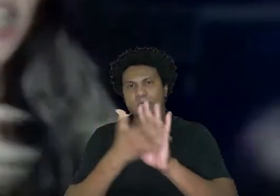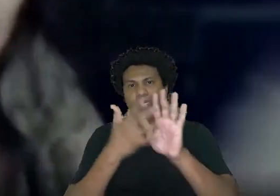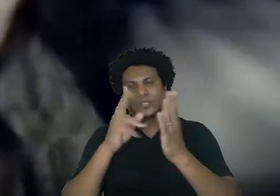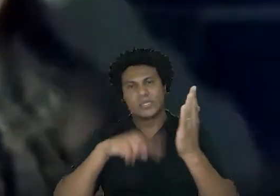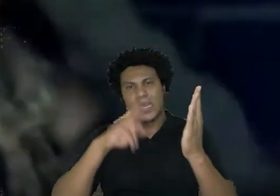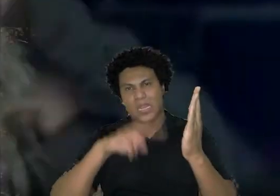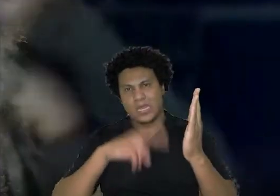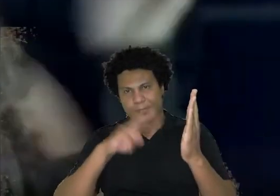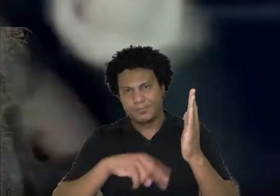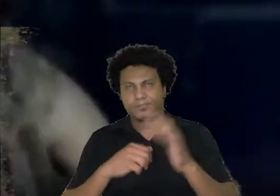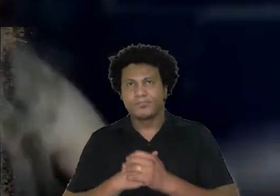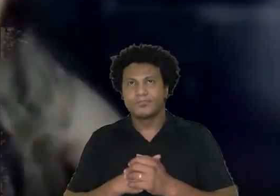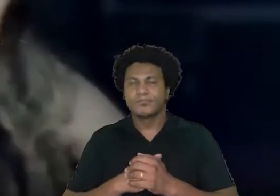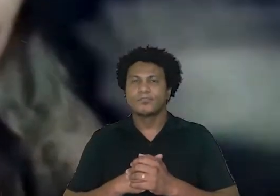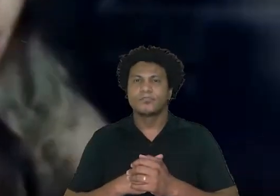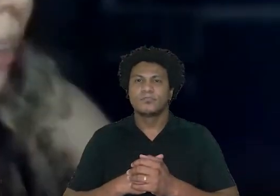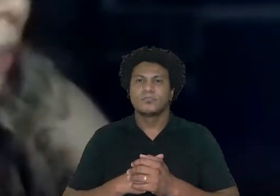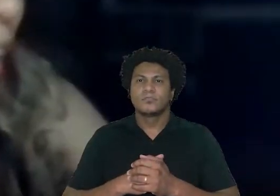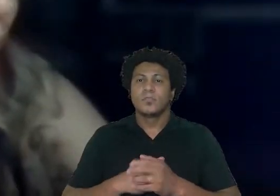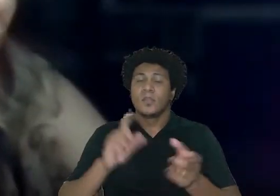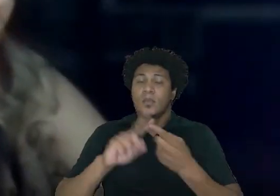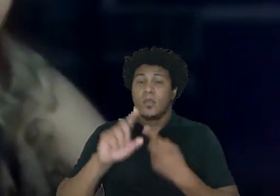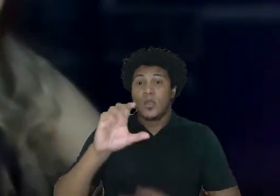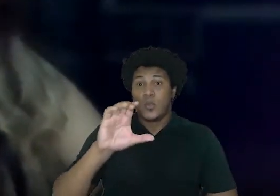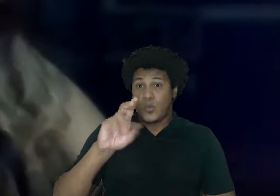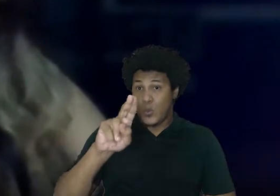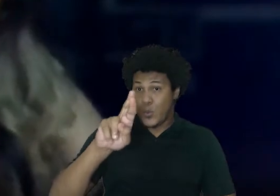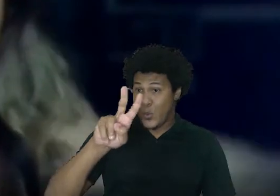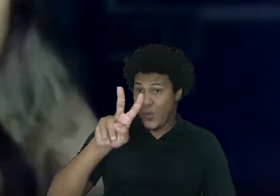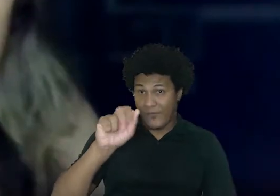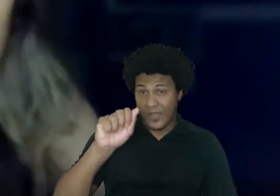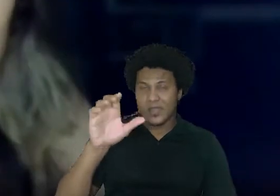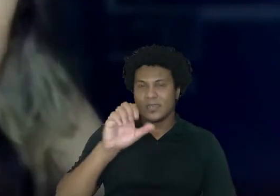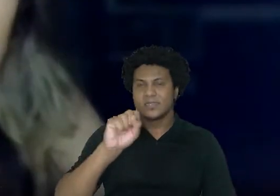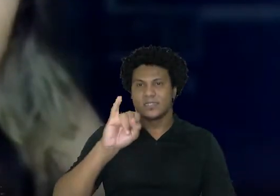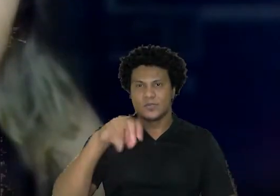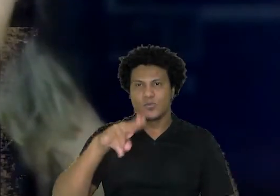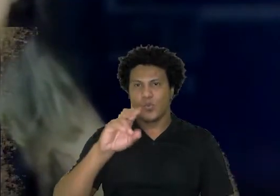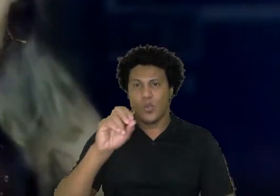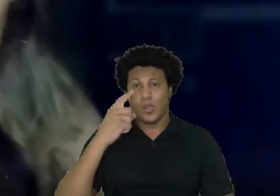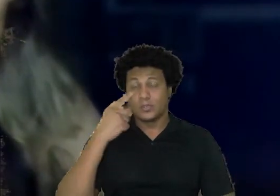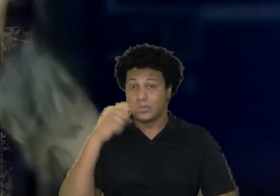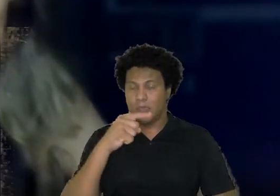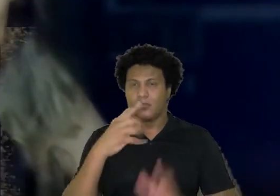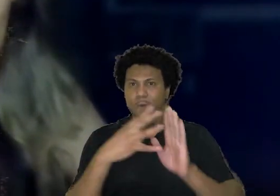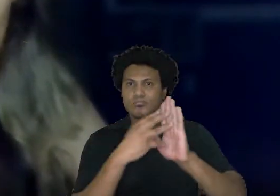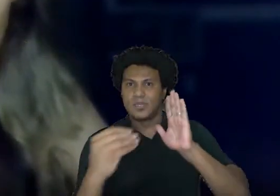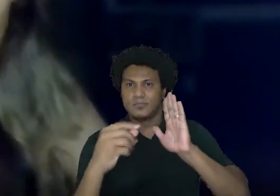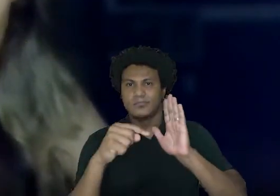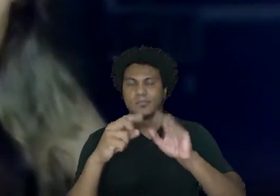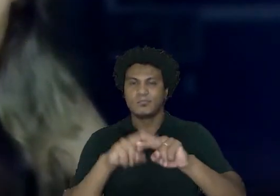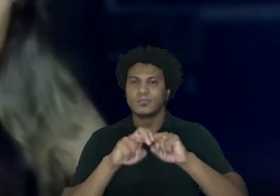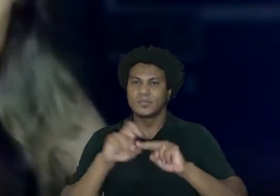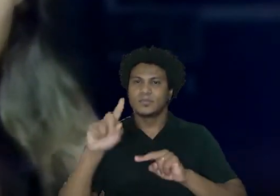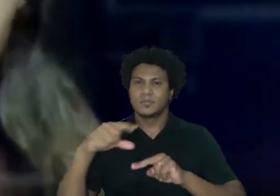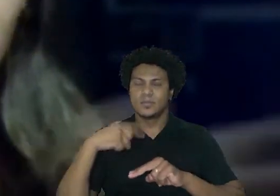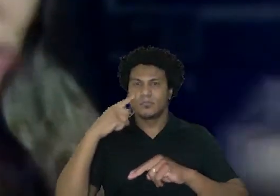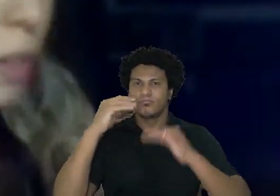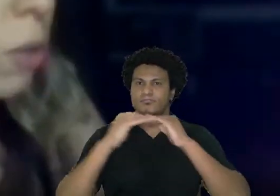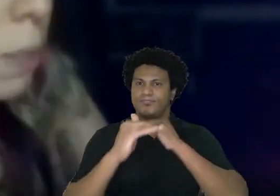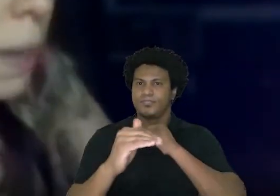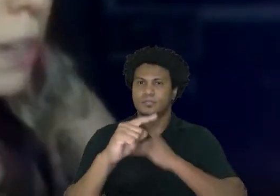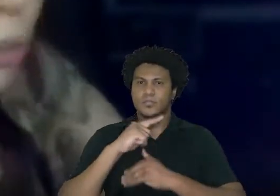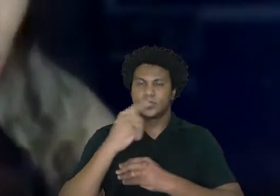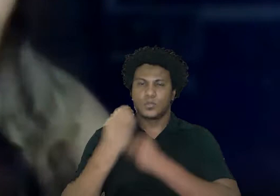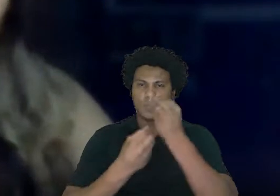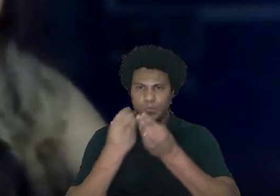mais as provocações aí, se vocês quiserem perguntar. E eu queria ler um texto também, que é um texto que o Curva